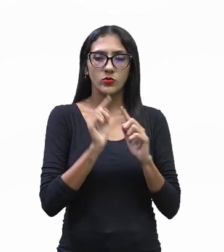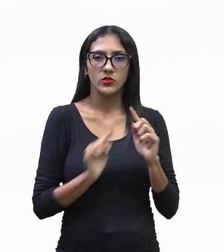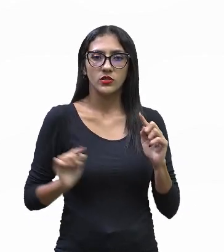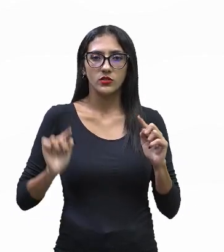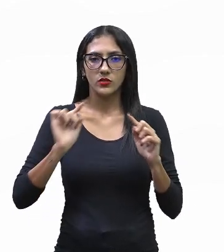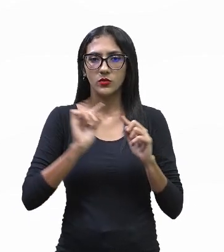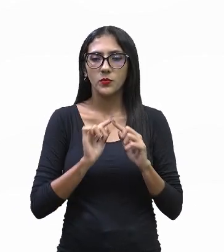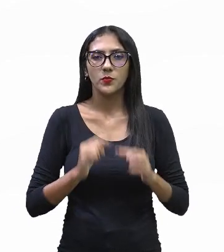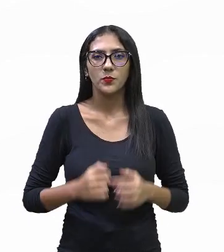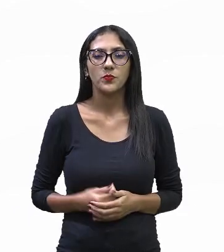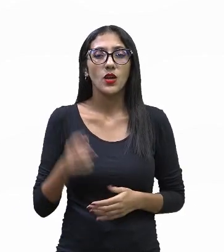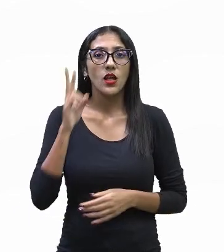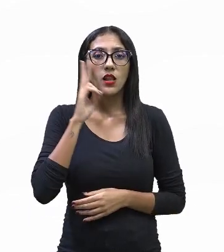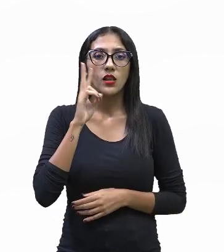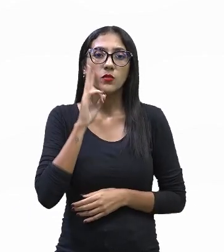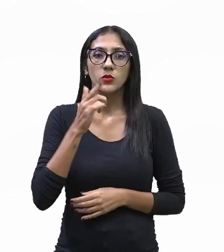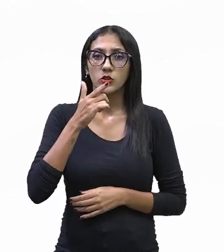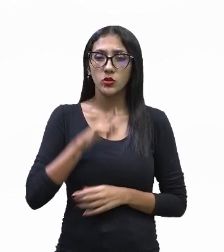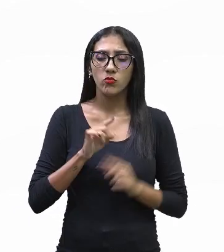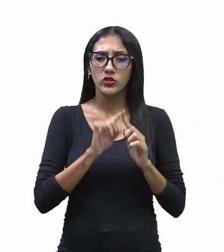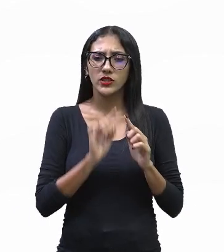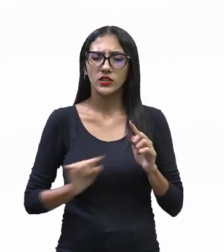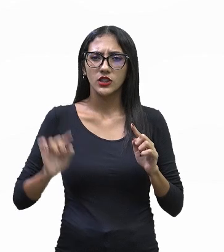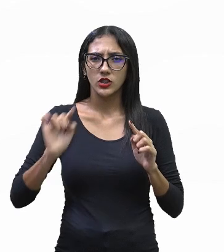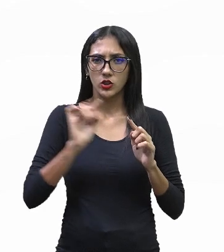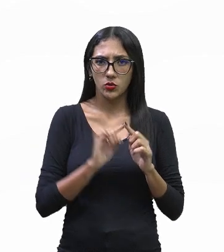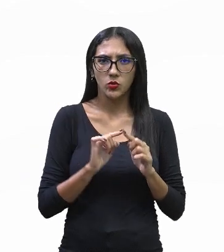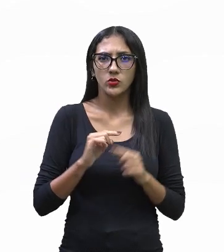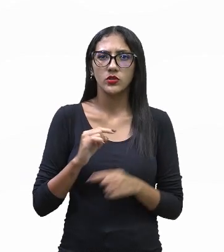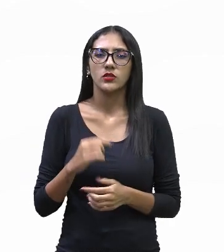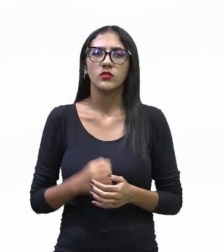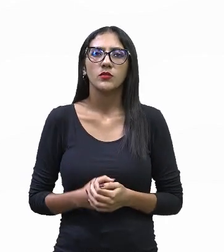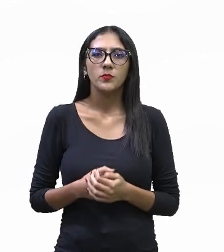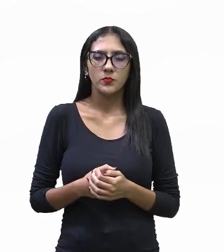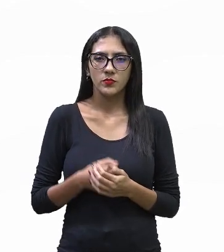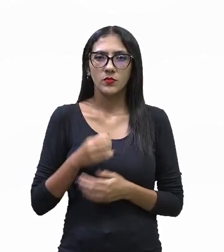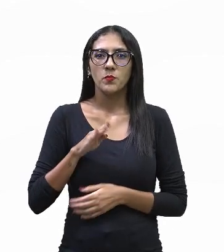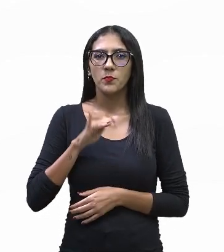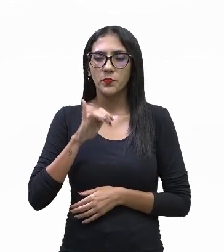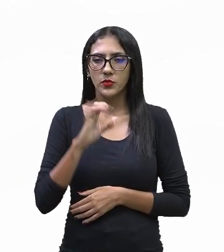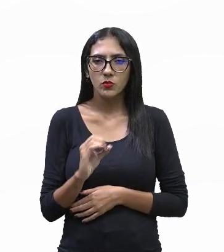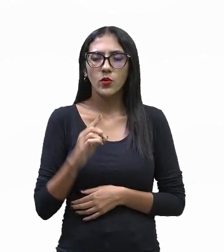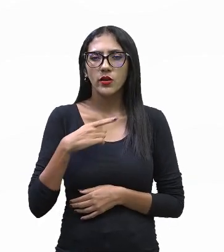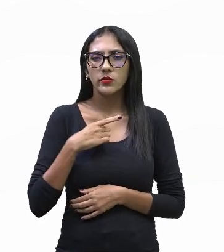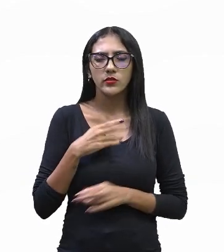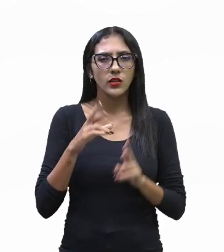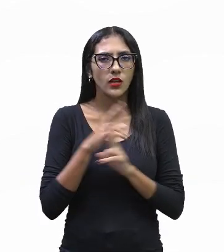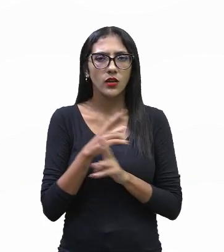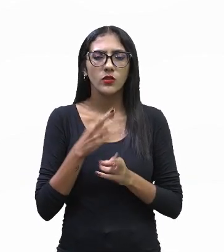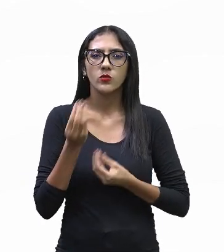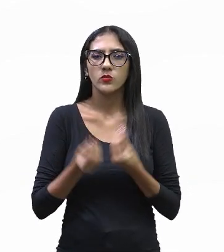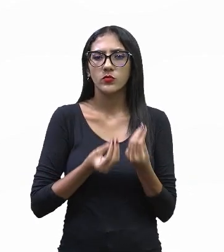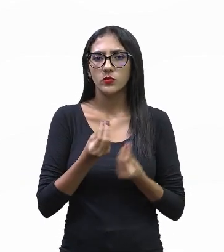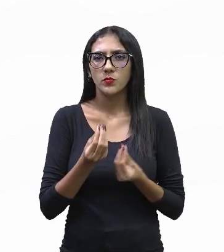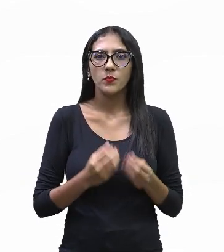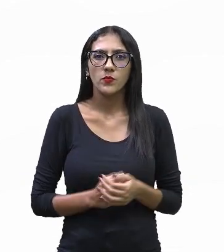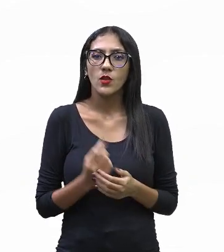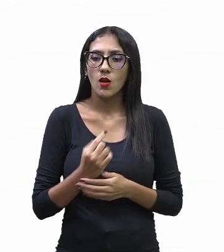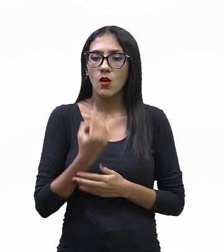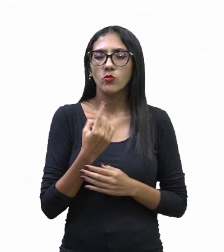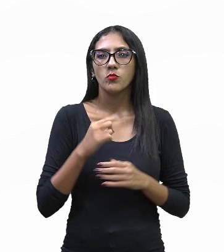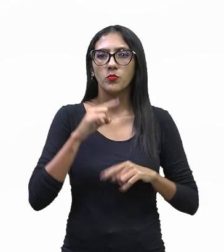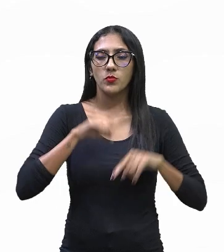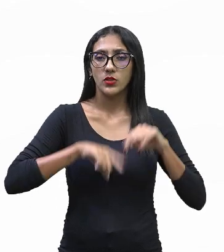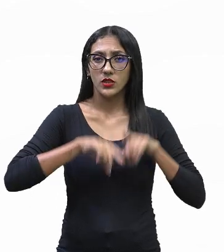carbono, lembrando que os ciclos biogeoquímicos, né, eles representam ciclos em que um determinado